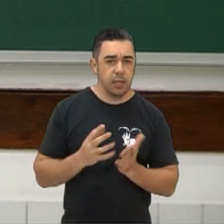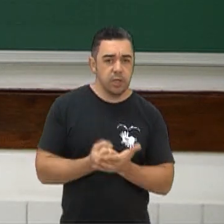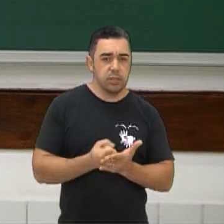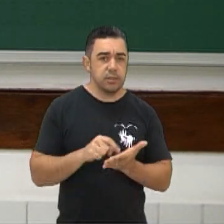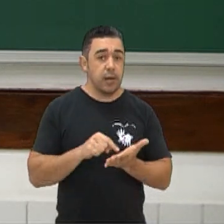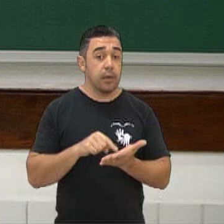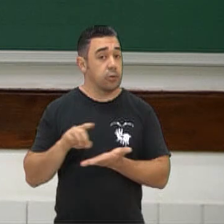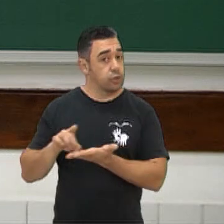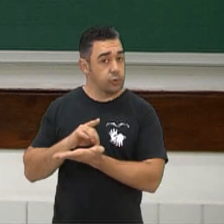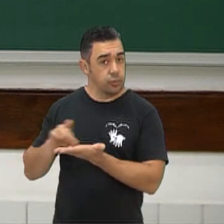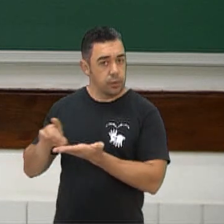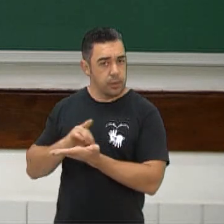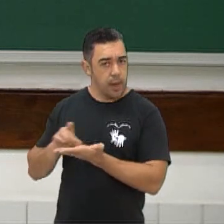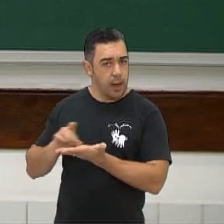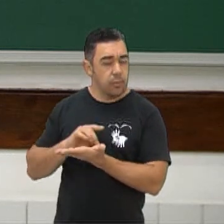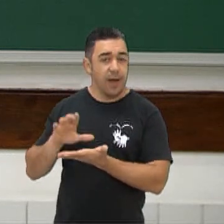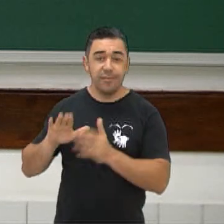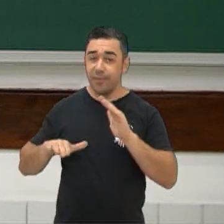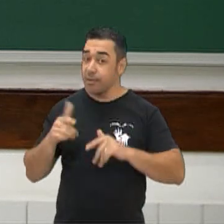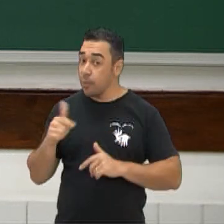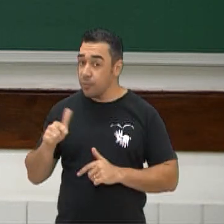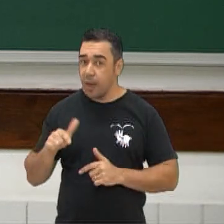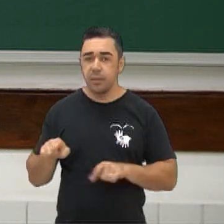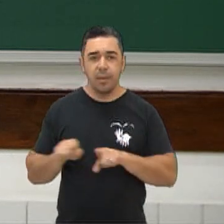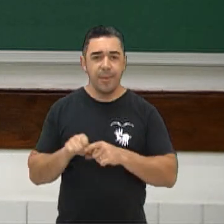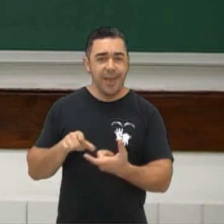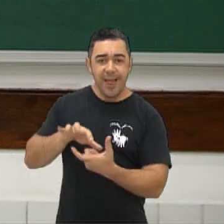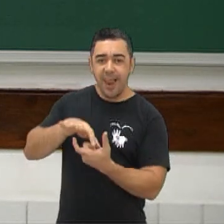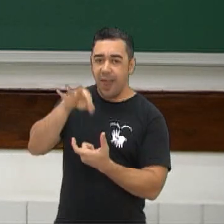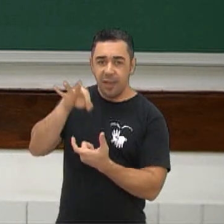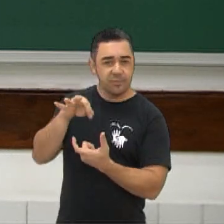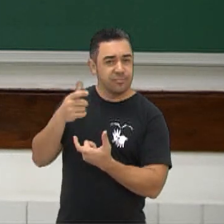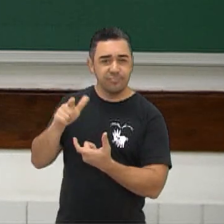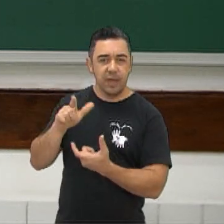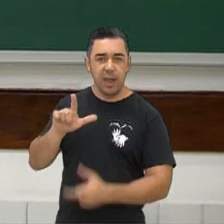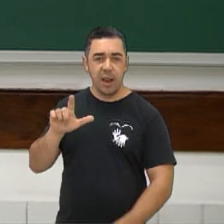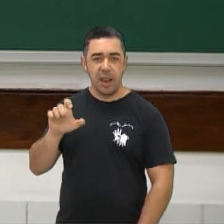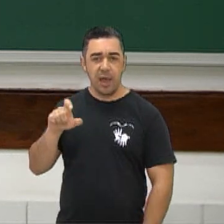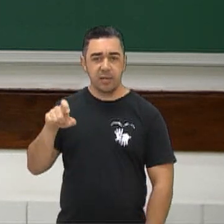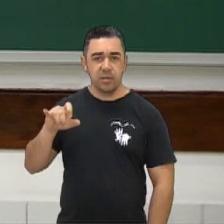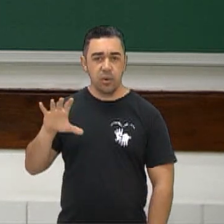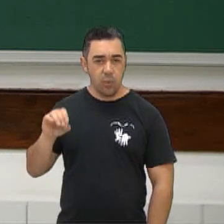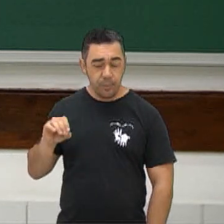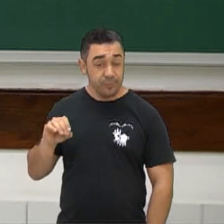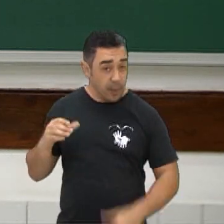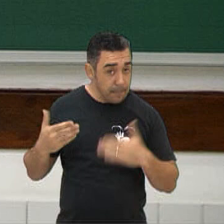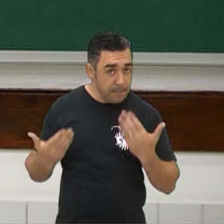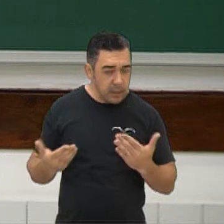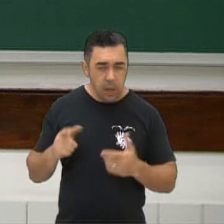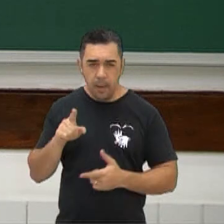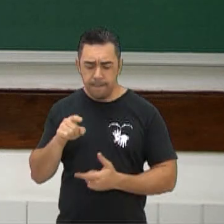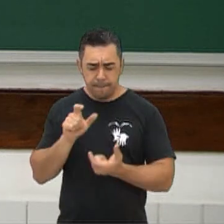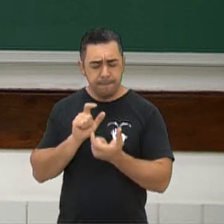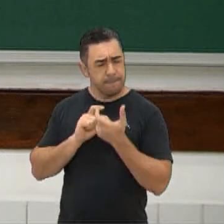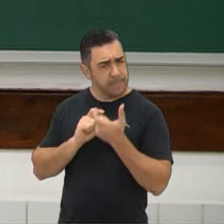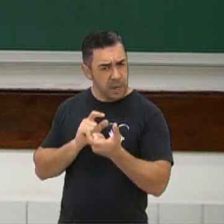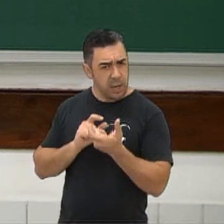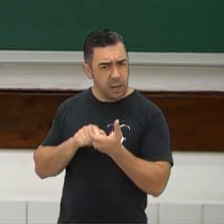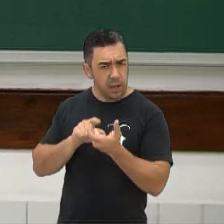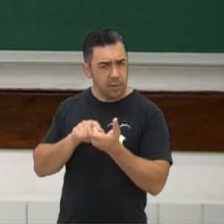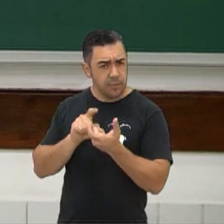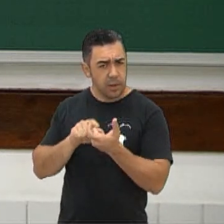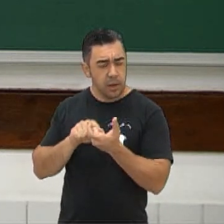nos dicionários ou no léxico. E quando você não conhece uma palavra, não necessariamente você deve recorrer a